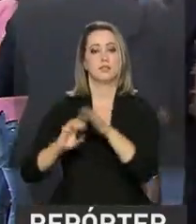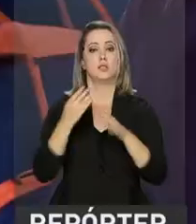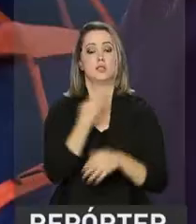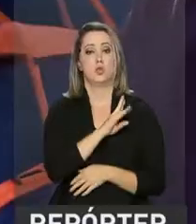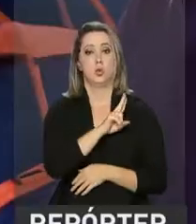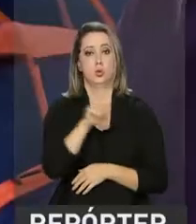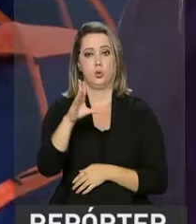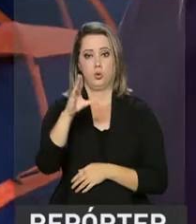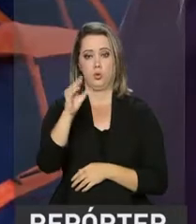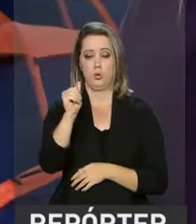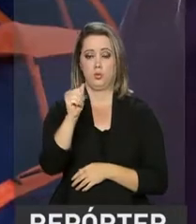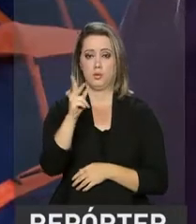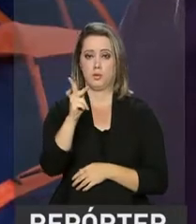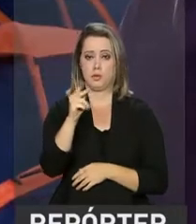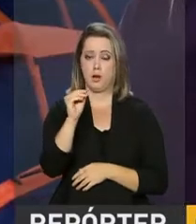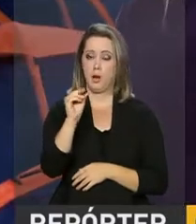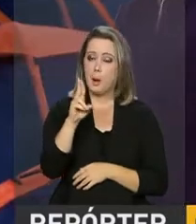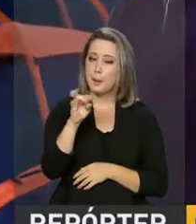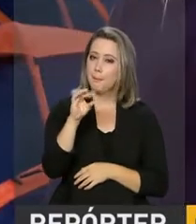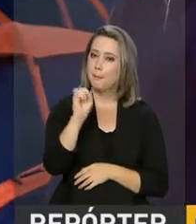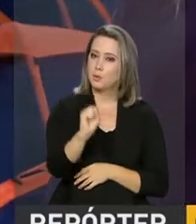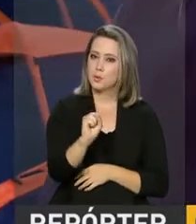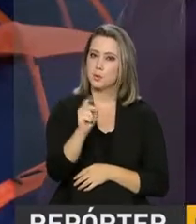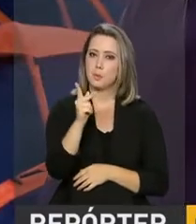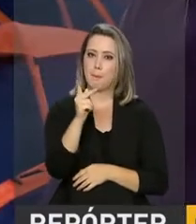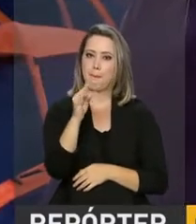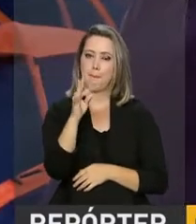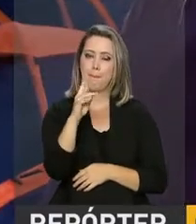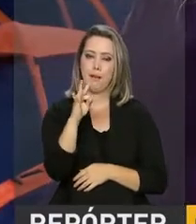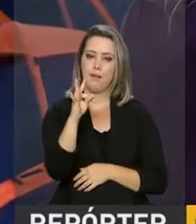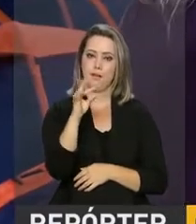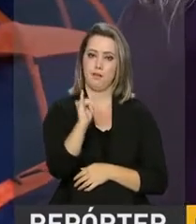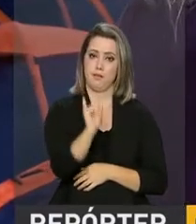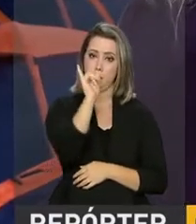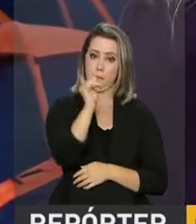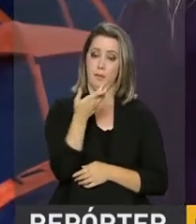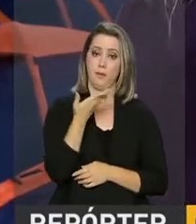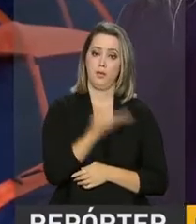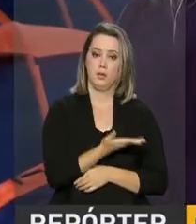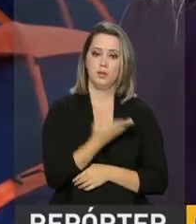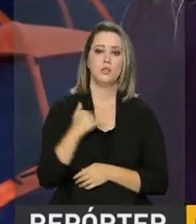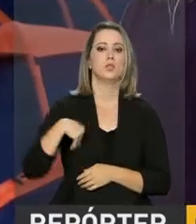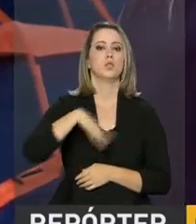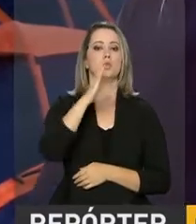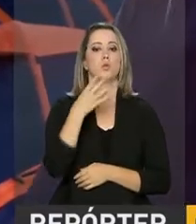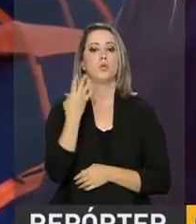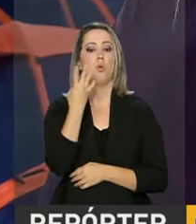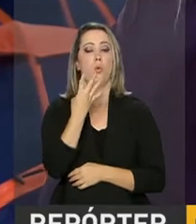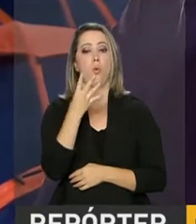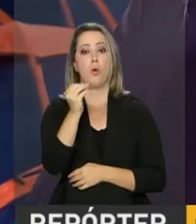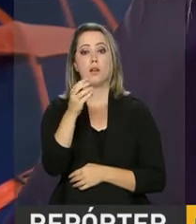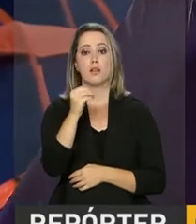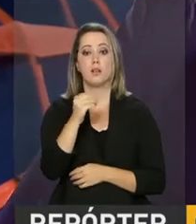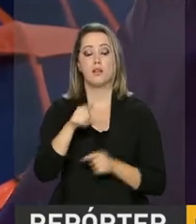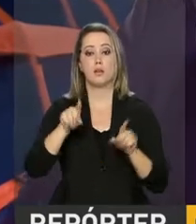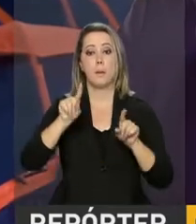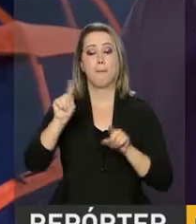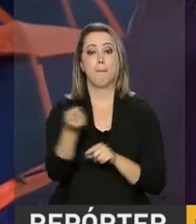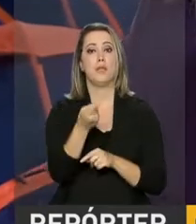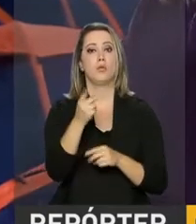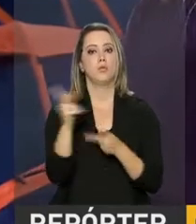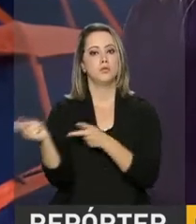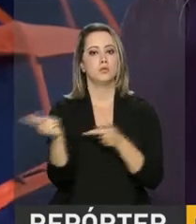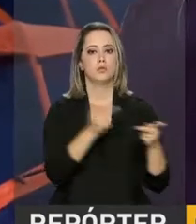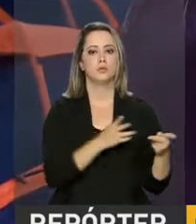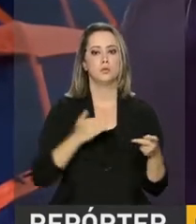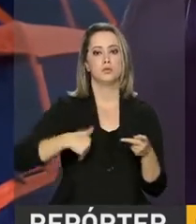Party. Em 5 dias, cerca de 40 mil visitantes, sendo 4 mil campuseiros, vão ter acesso a mais de